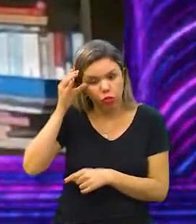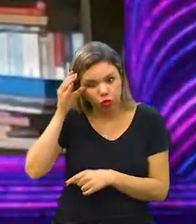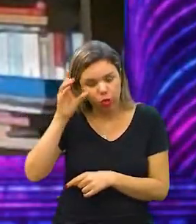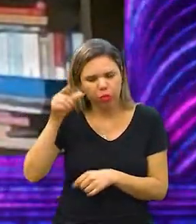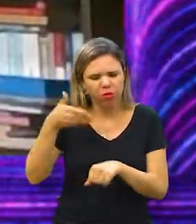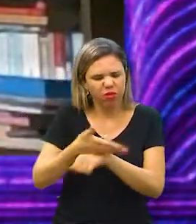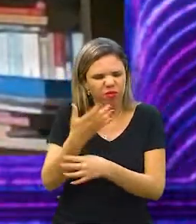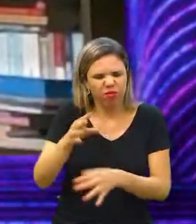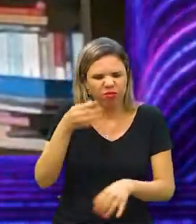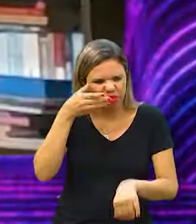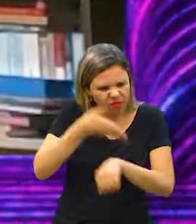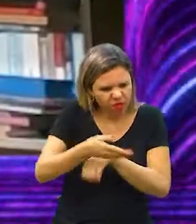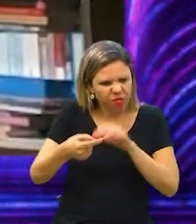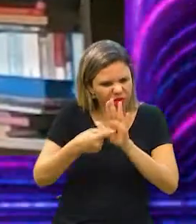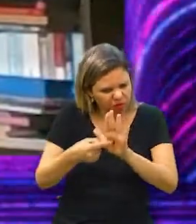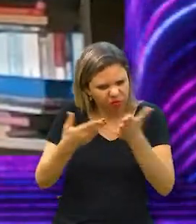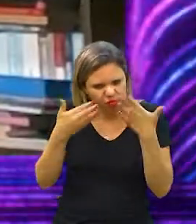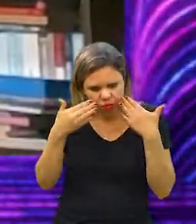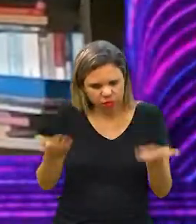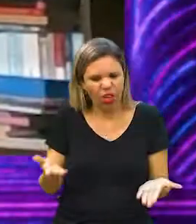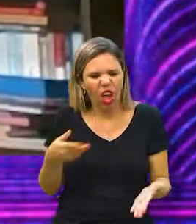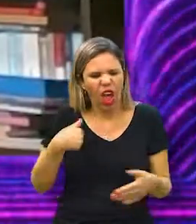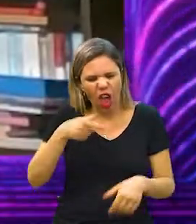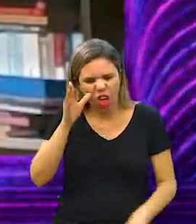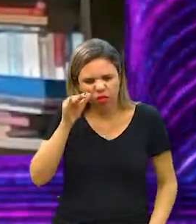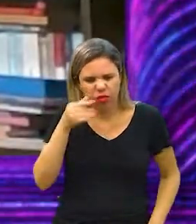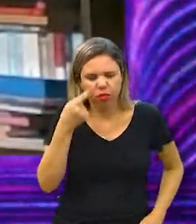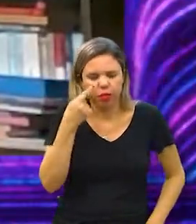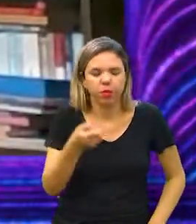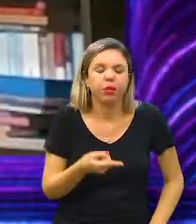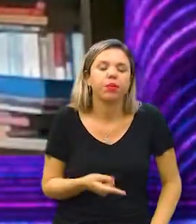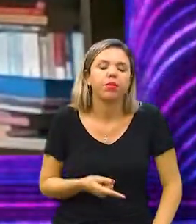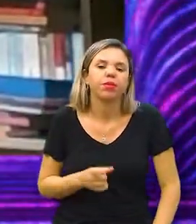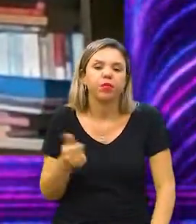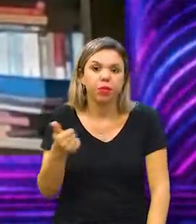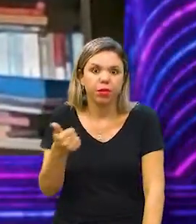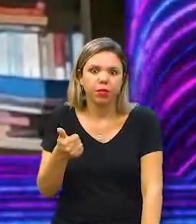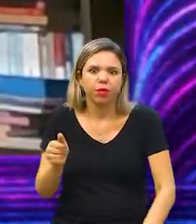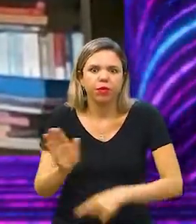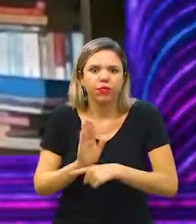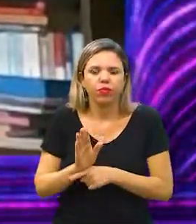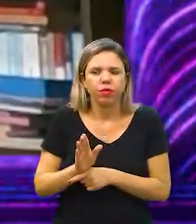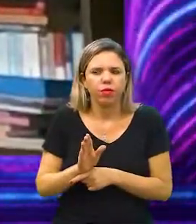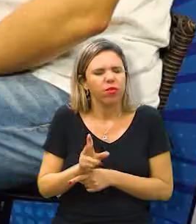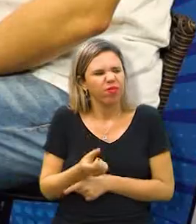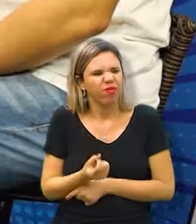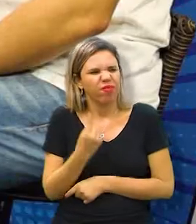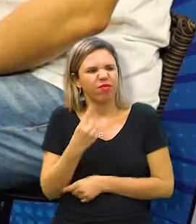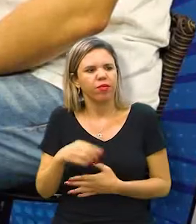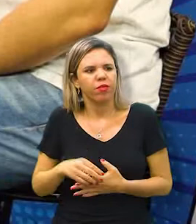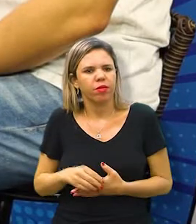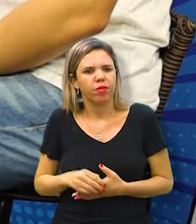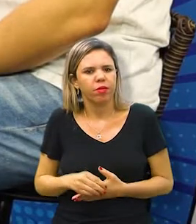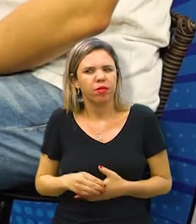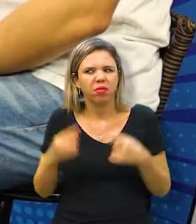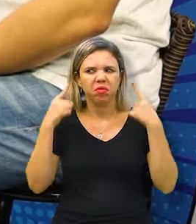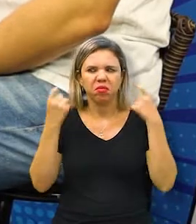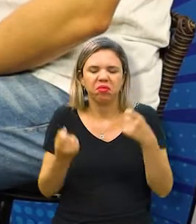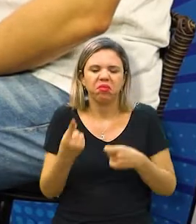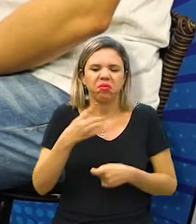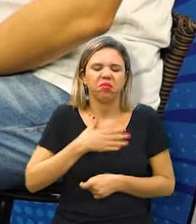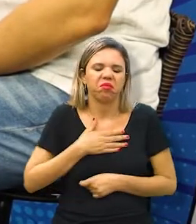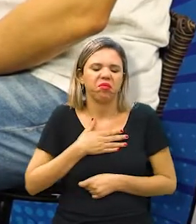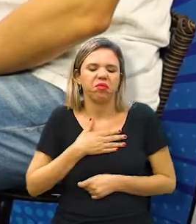vez que entrava, ficava aparecendo esse dorama para mim. Eu falei, eu vou assistir. Aí assisti o primeiro episódio, achei estranho, o som era esquisito